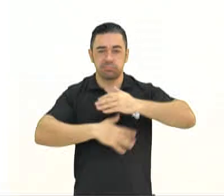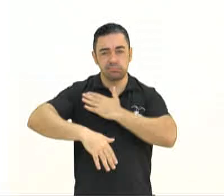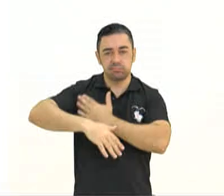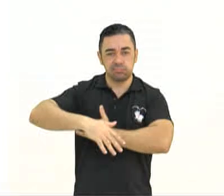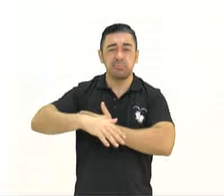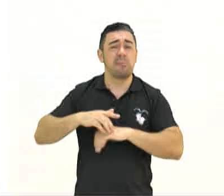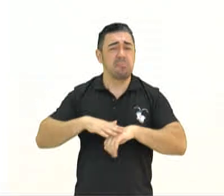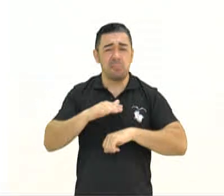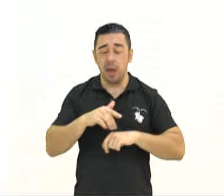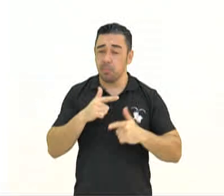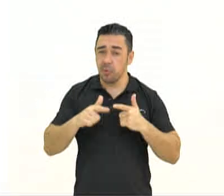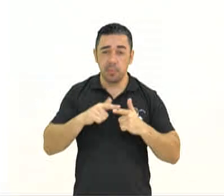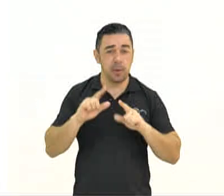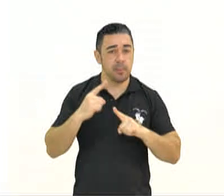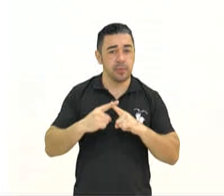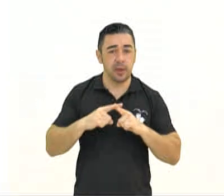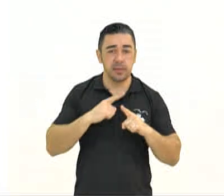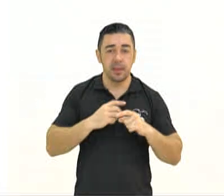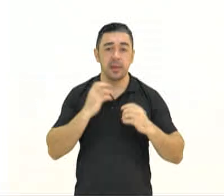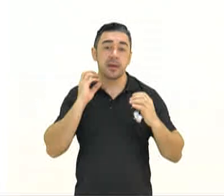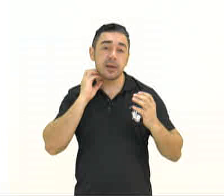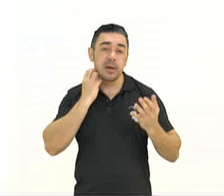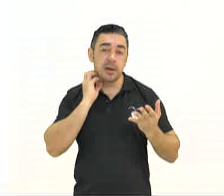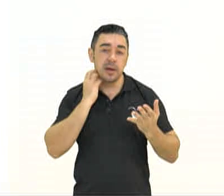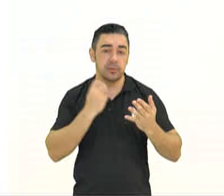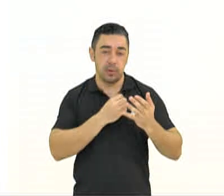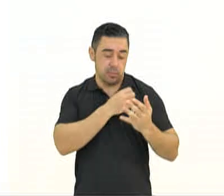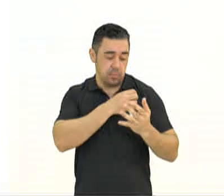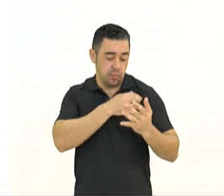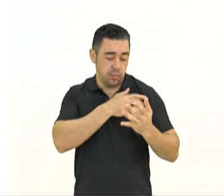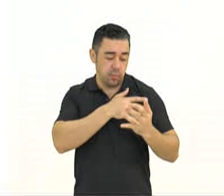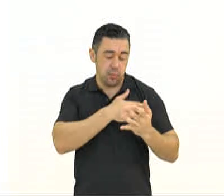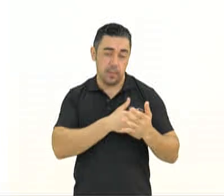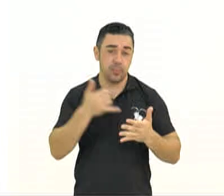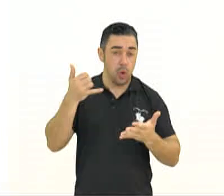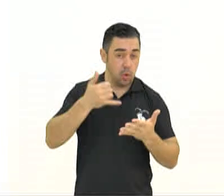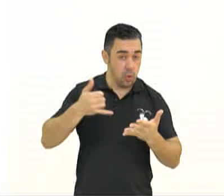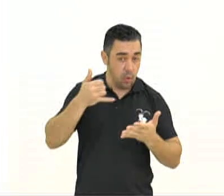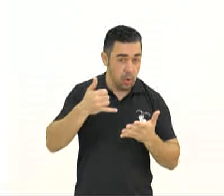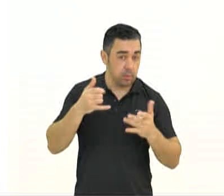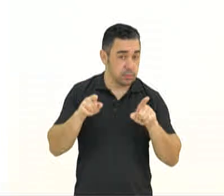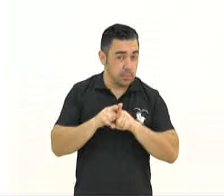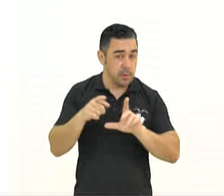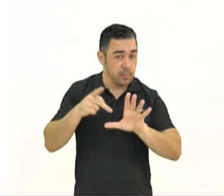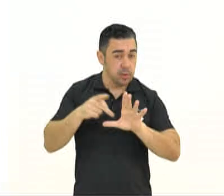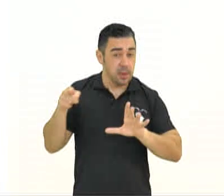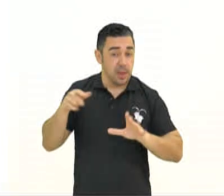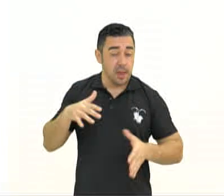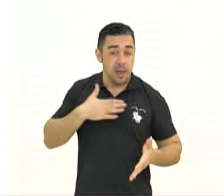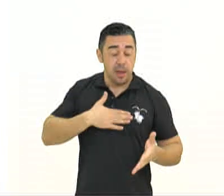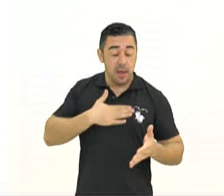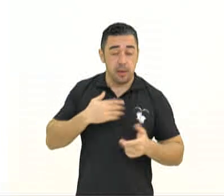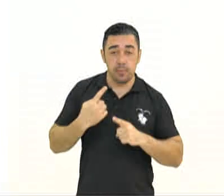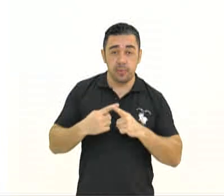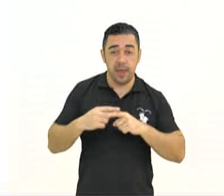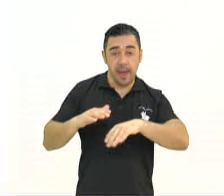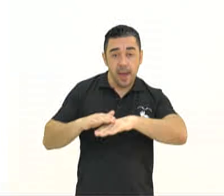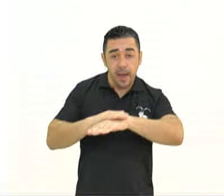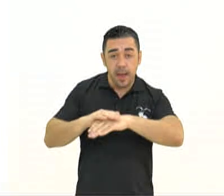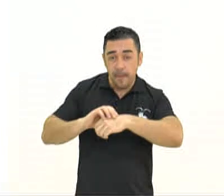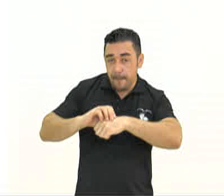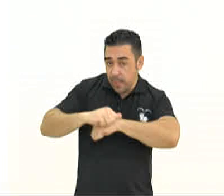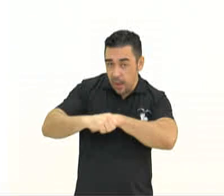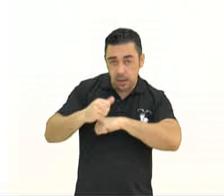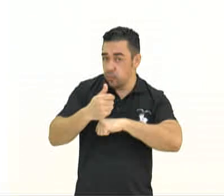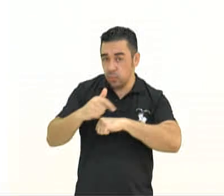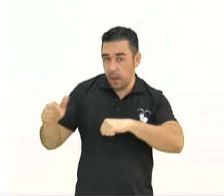alimentação mais concorridas, com glândulas que produzem mais óleos e proteínas do que elas gostam. E isso porque a pele nem tem tantas